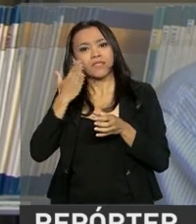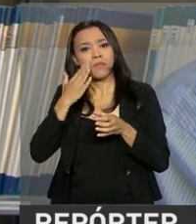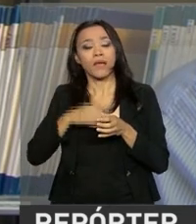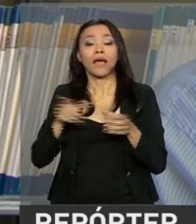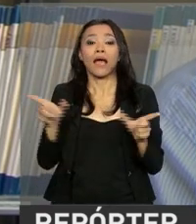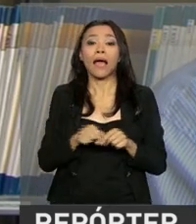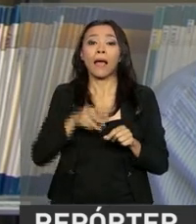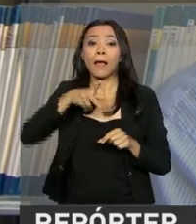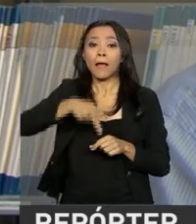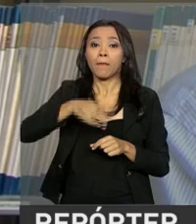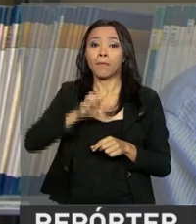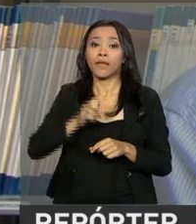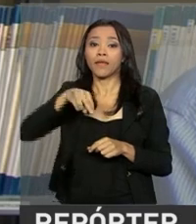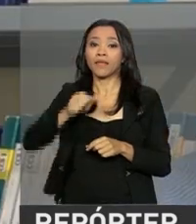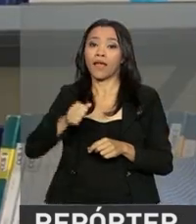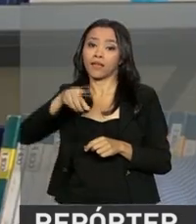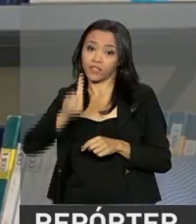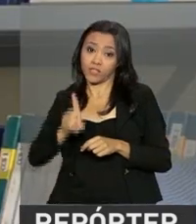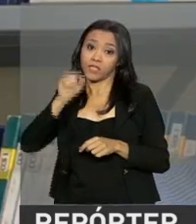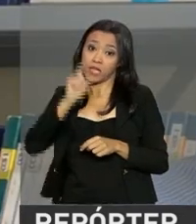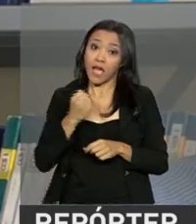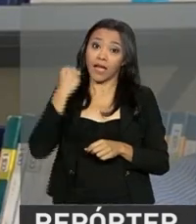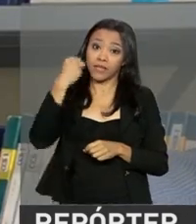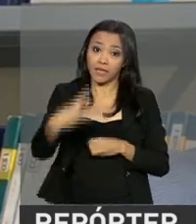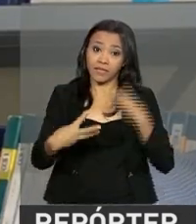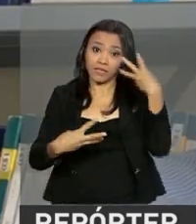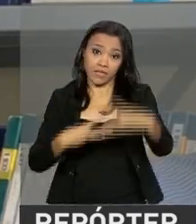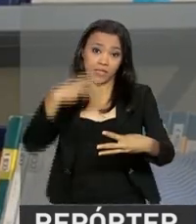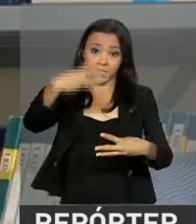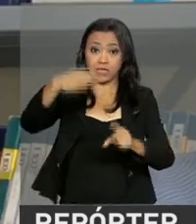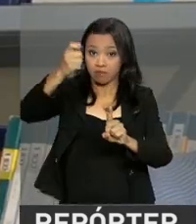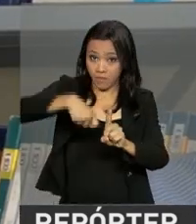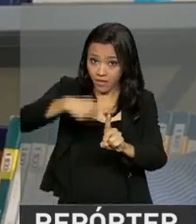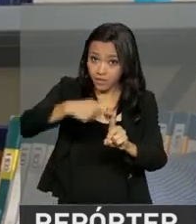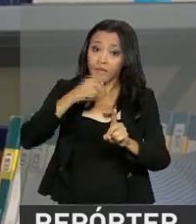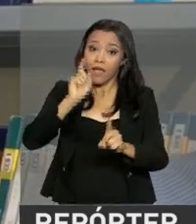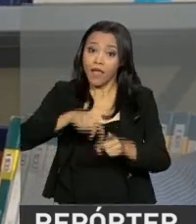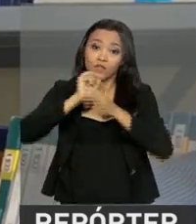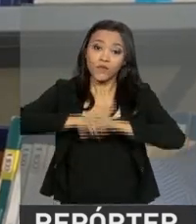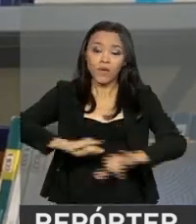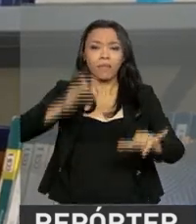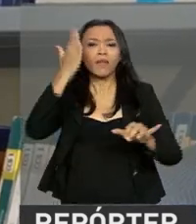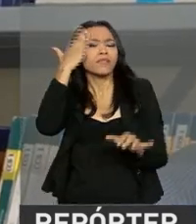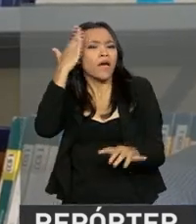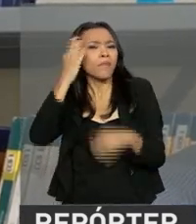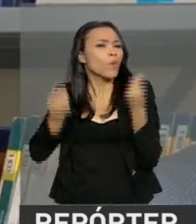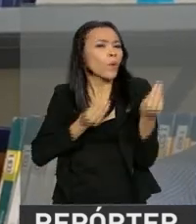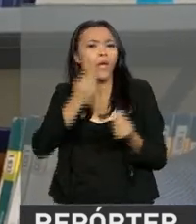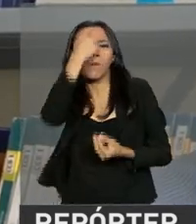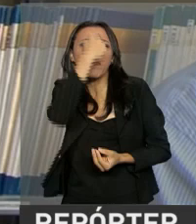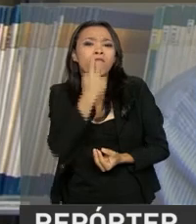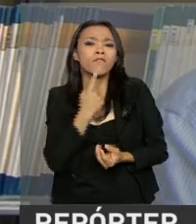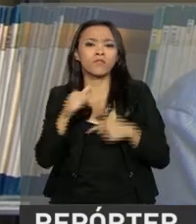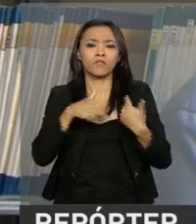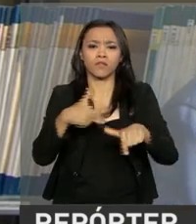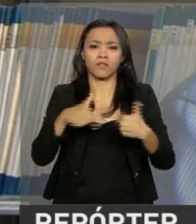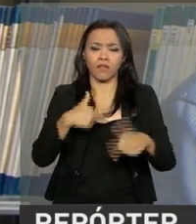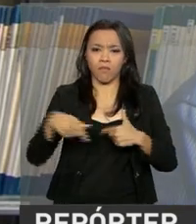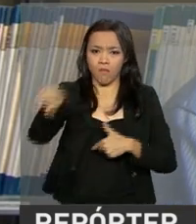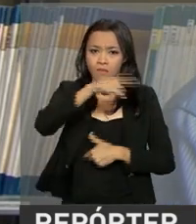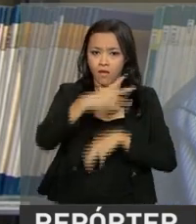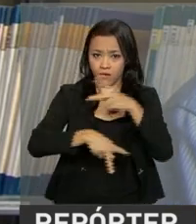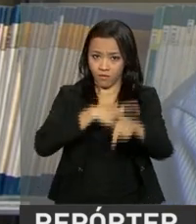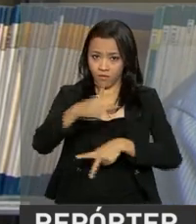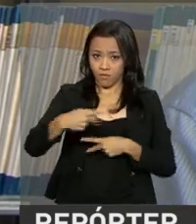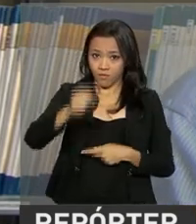pnad o levantamento é divulgado a cada TRS meses e traça um perfil da população brasileira no mercado de trabalho